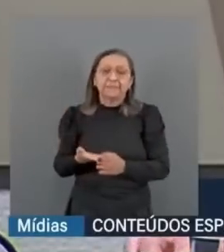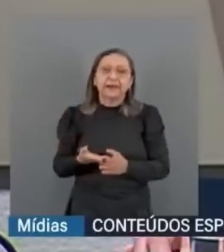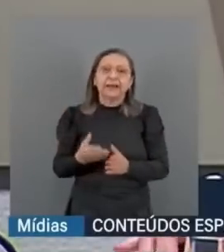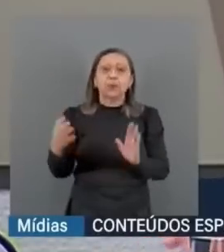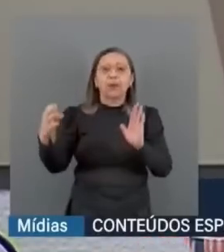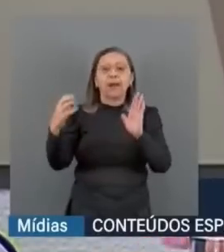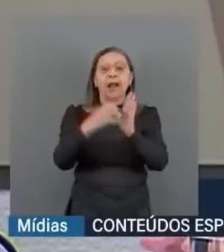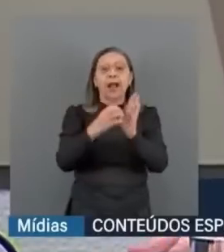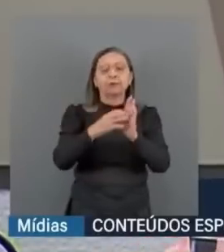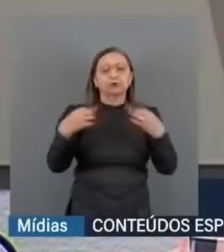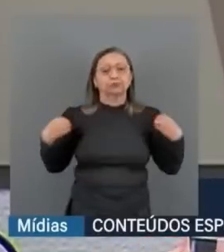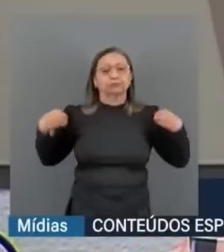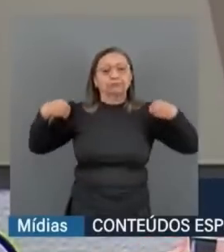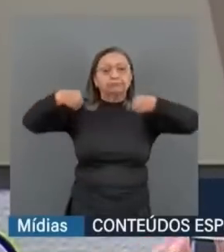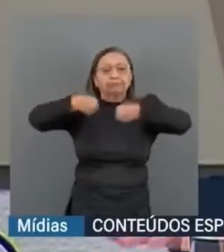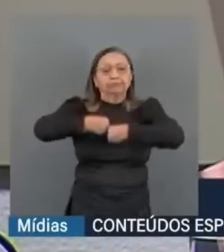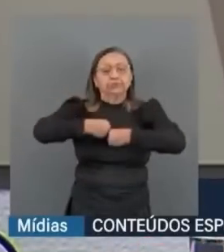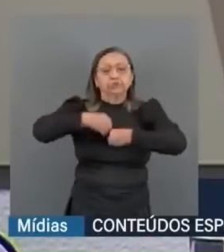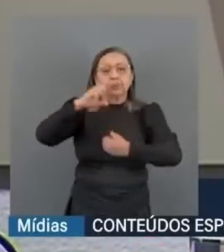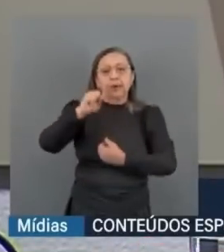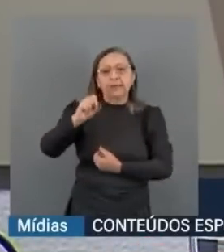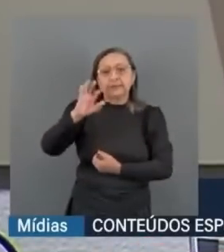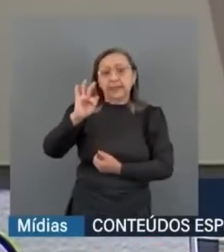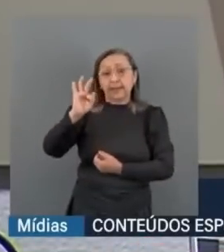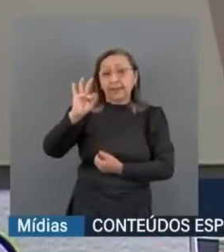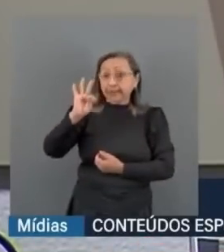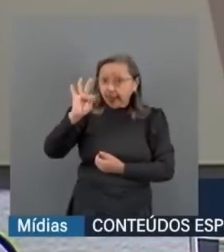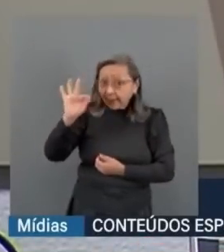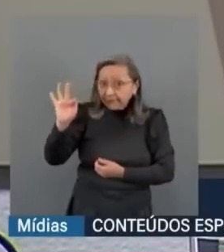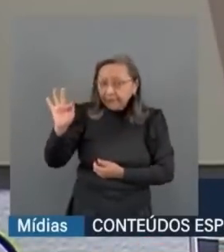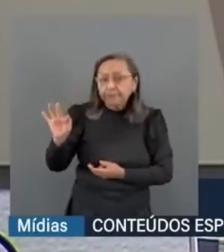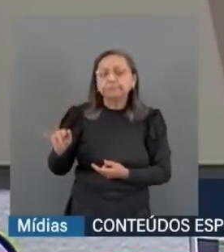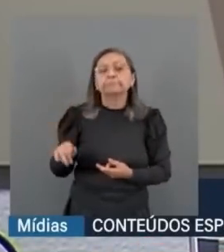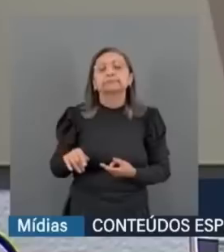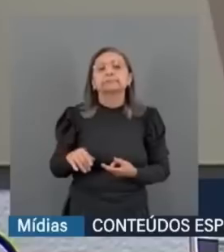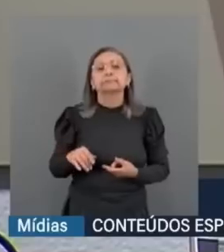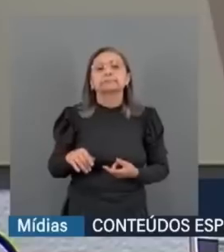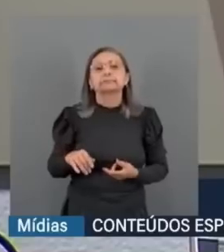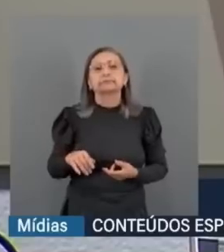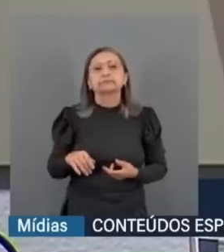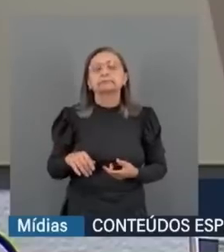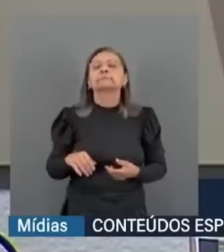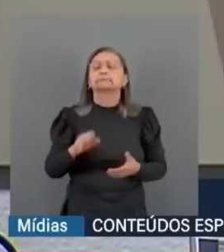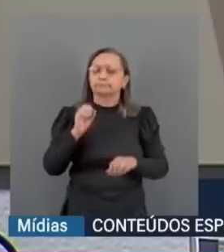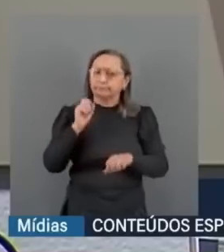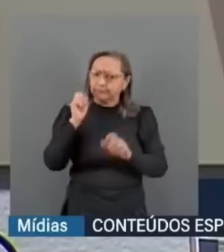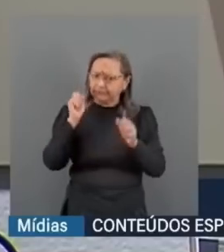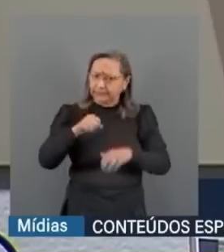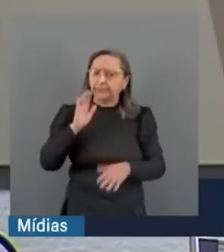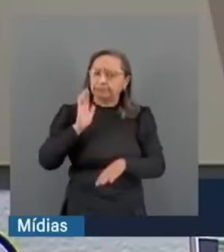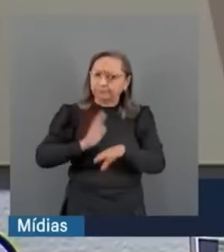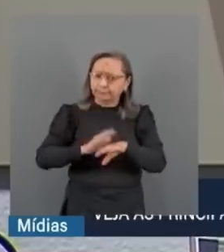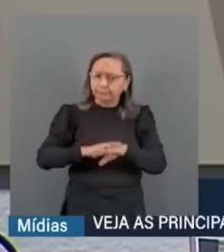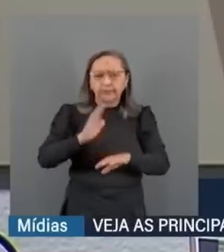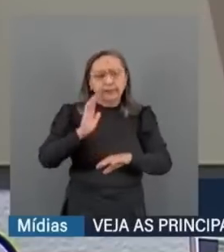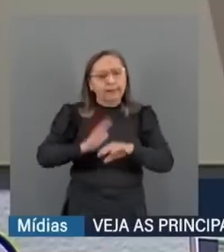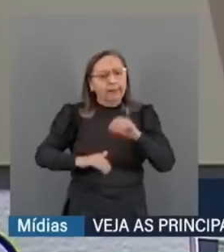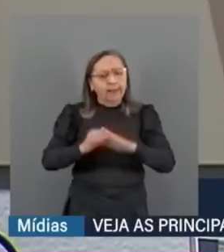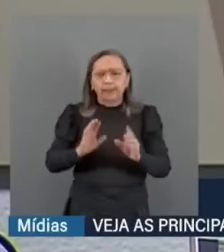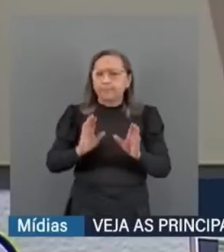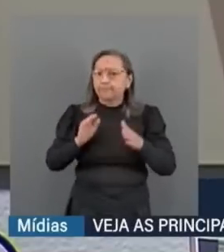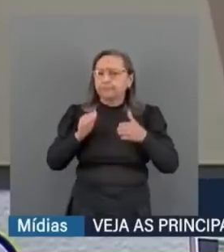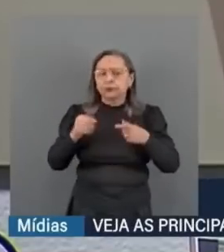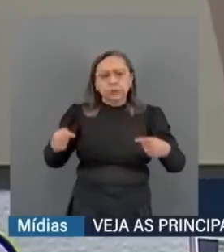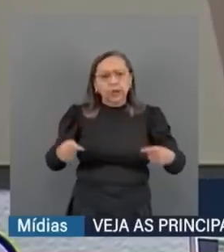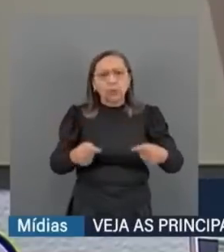acontecendo não surpreende a pessoas como eu. Eu não me surpreendo com